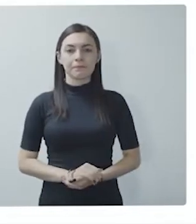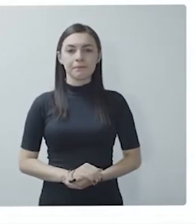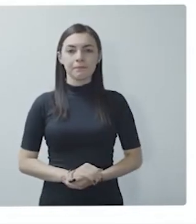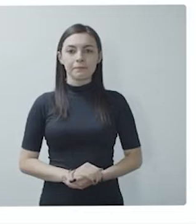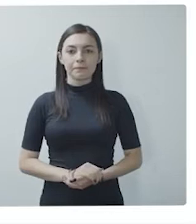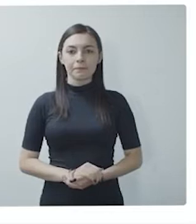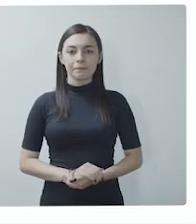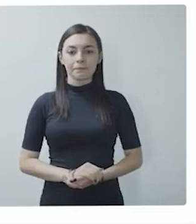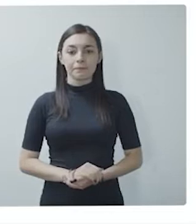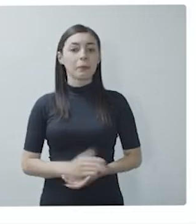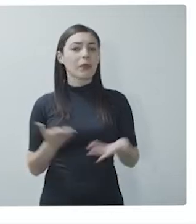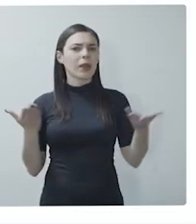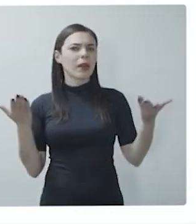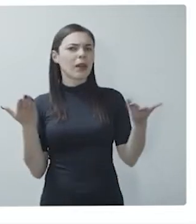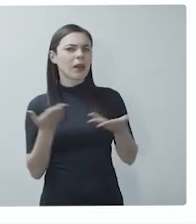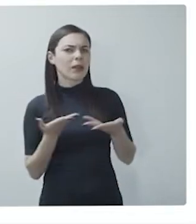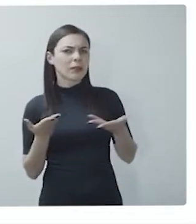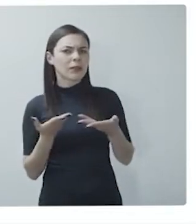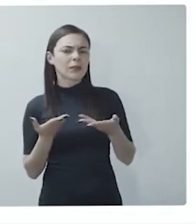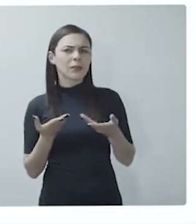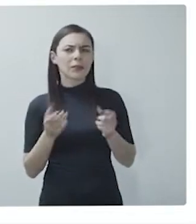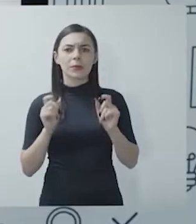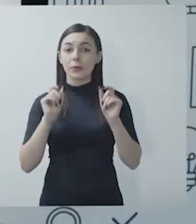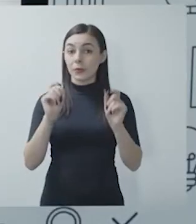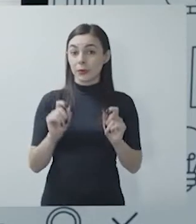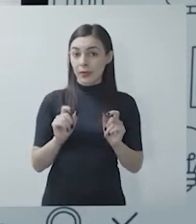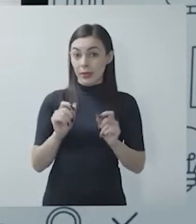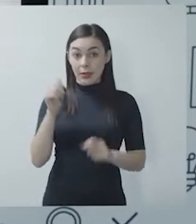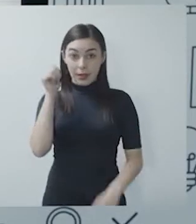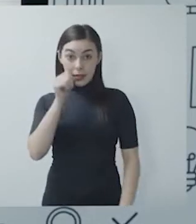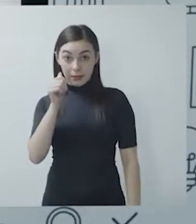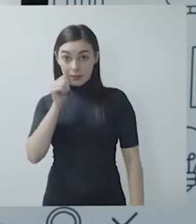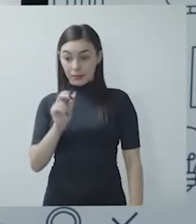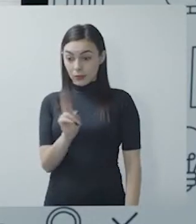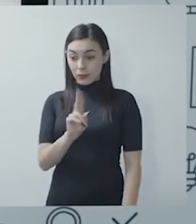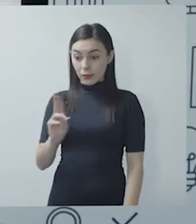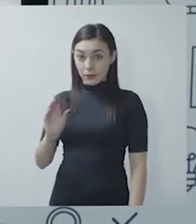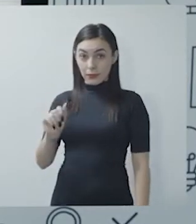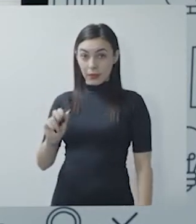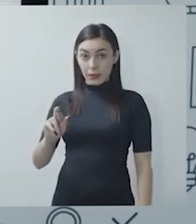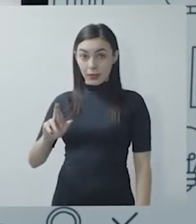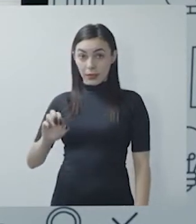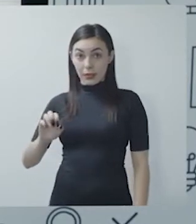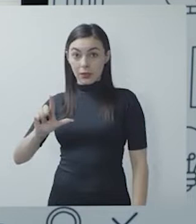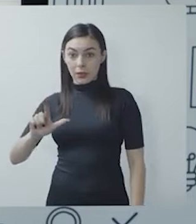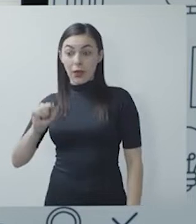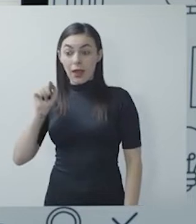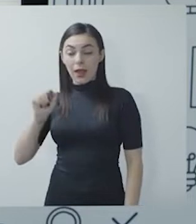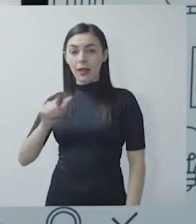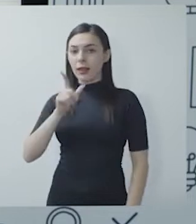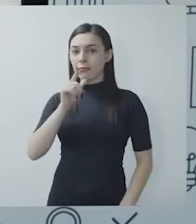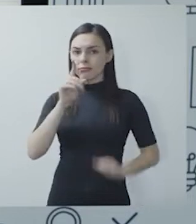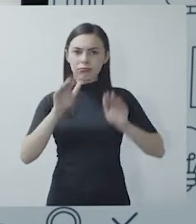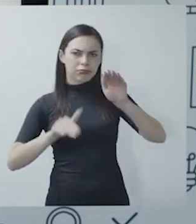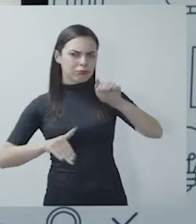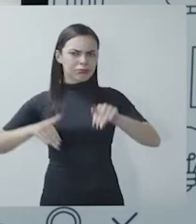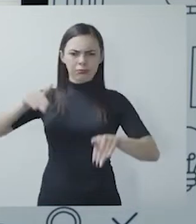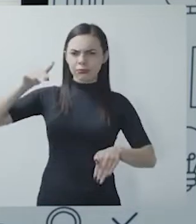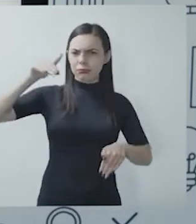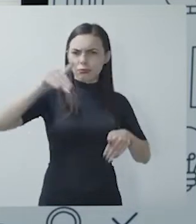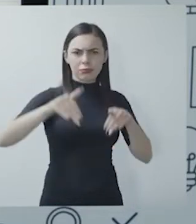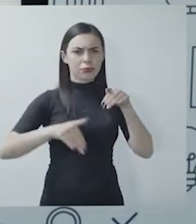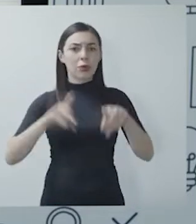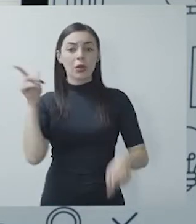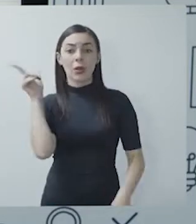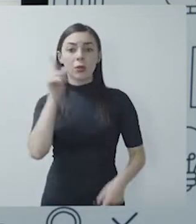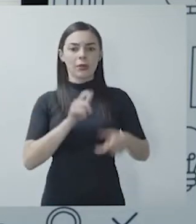Agora nós vamos trabalhar um pouquinho, porque a Carol, ela foi medalhista na natação. E eu vou trabalhar uma